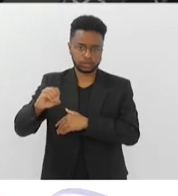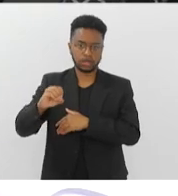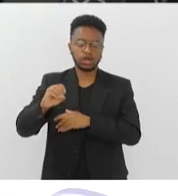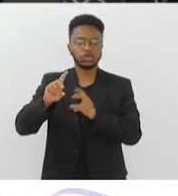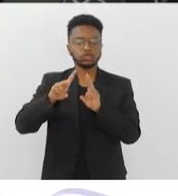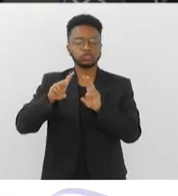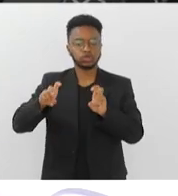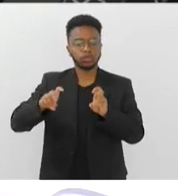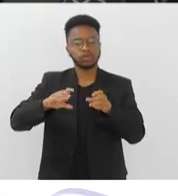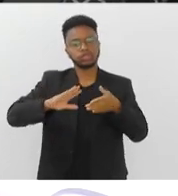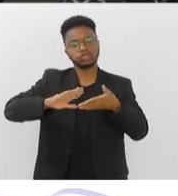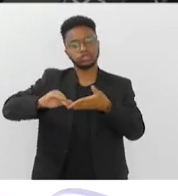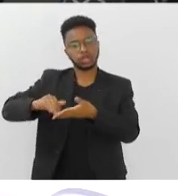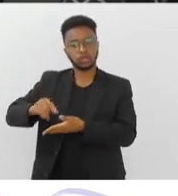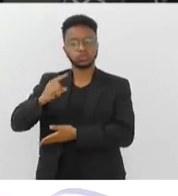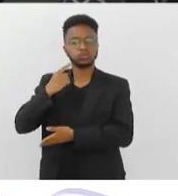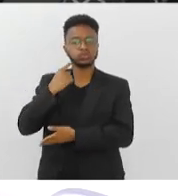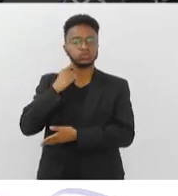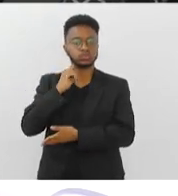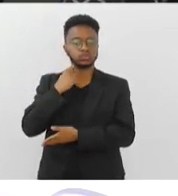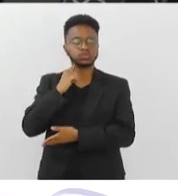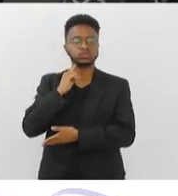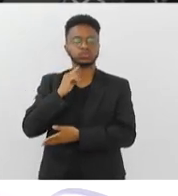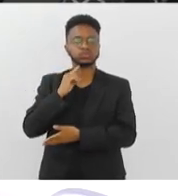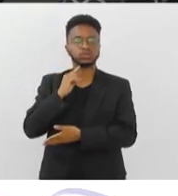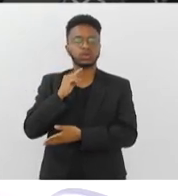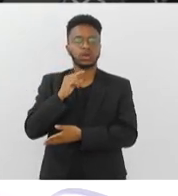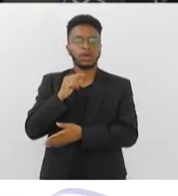despoluição da Baía de Boston,